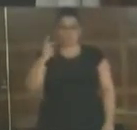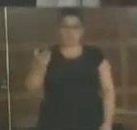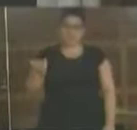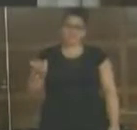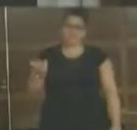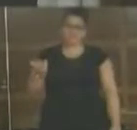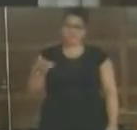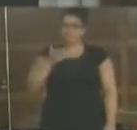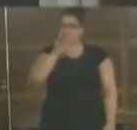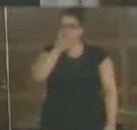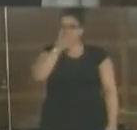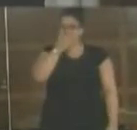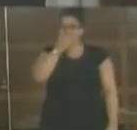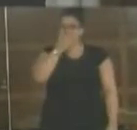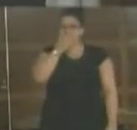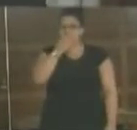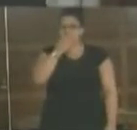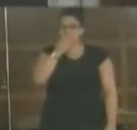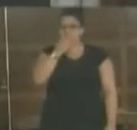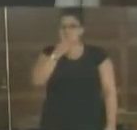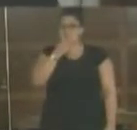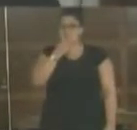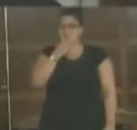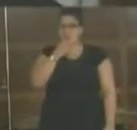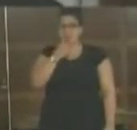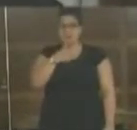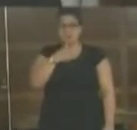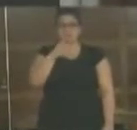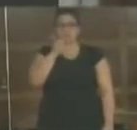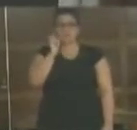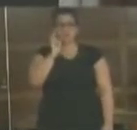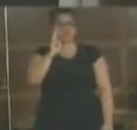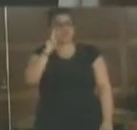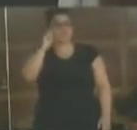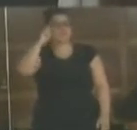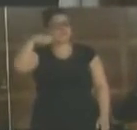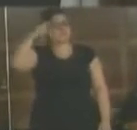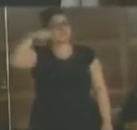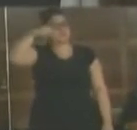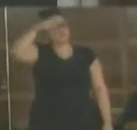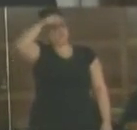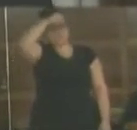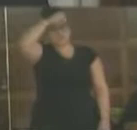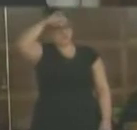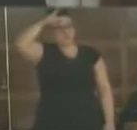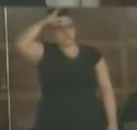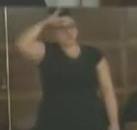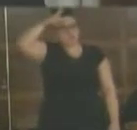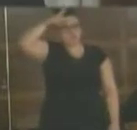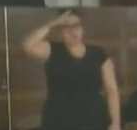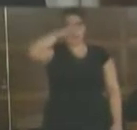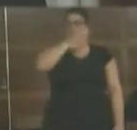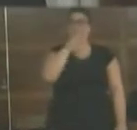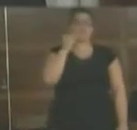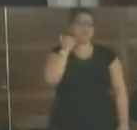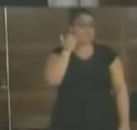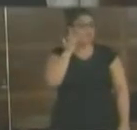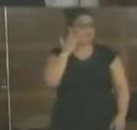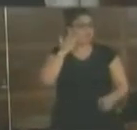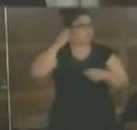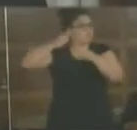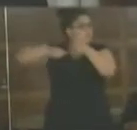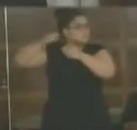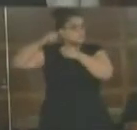secretário. Pelo amor de Deus. Eu ontem vi um vídeo do prefeito, ele estava até num salão de cabeleireiro, me parece, falando